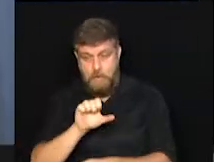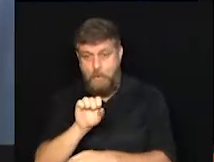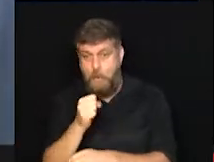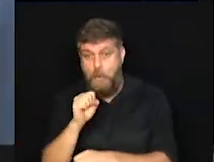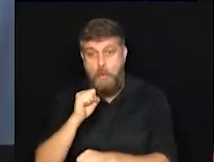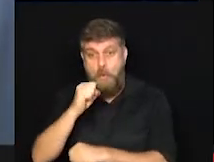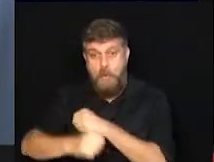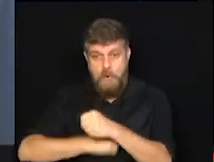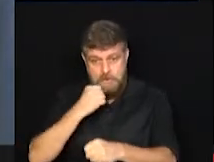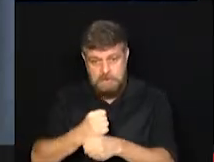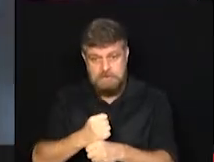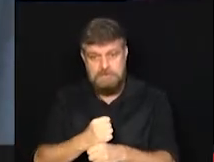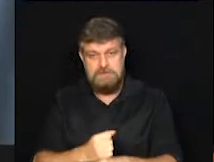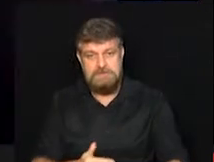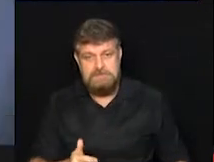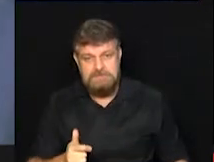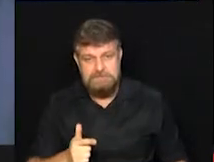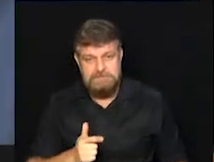esse intermédio